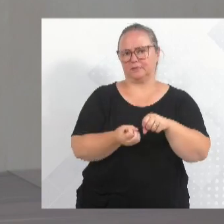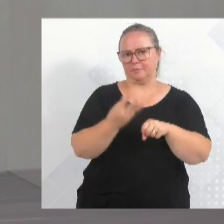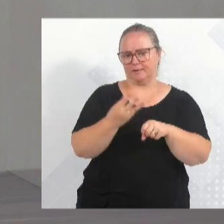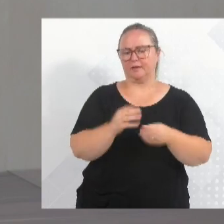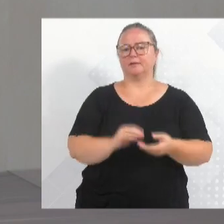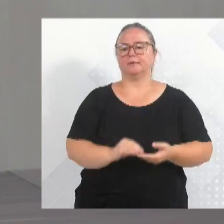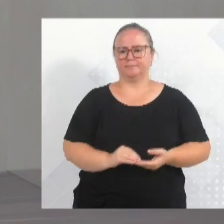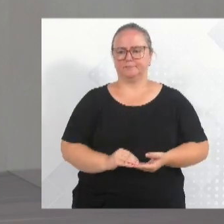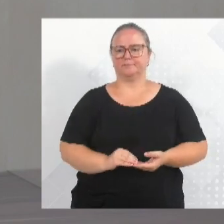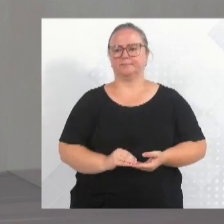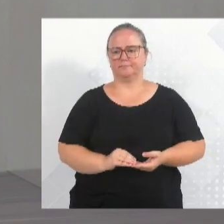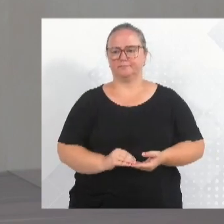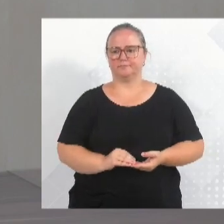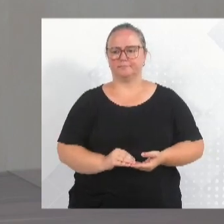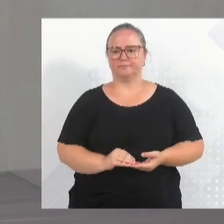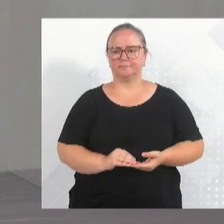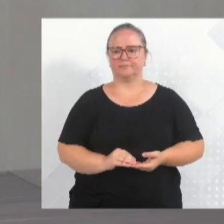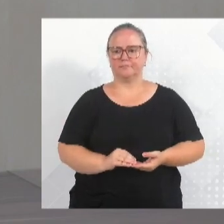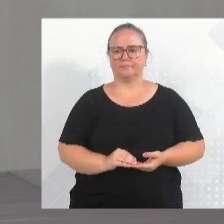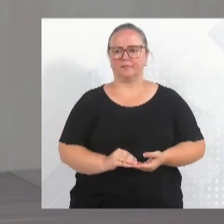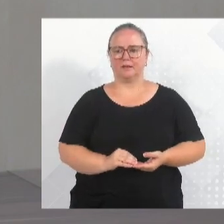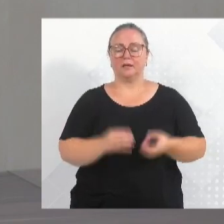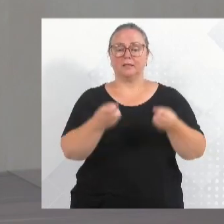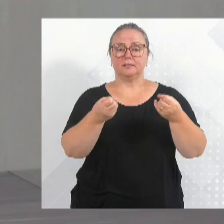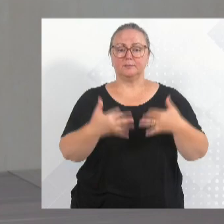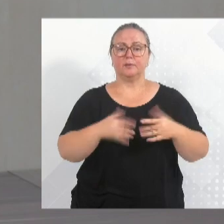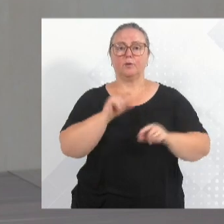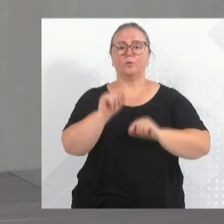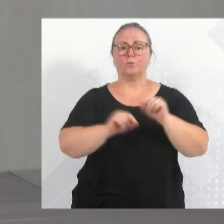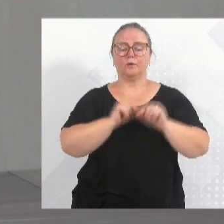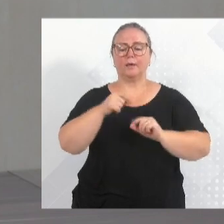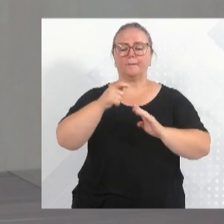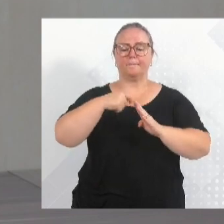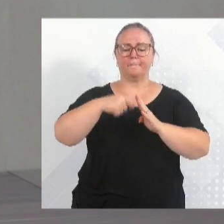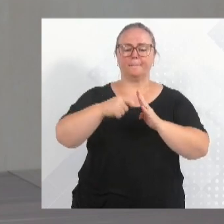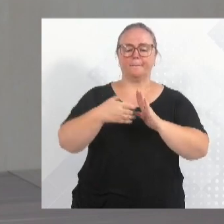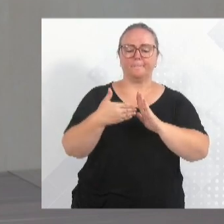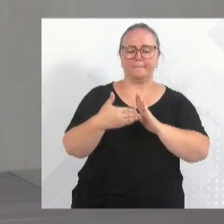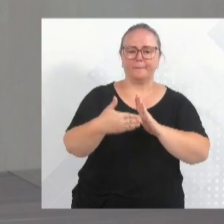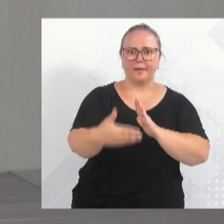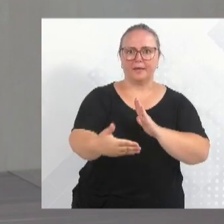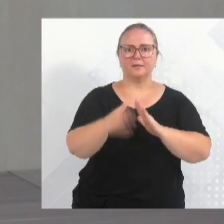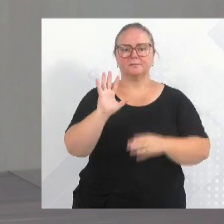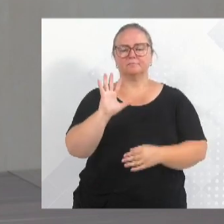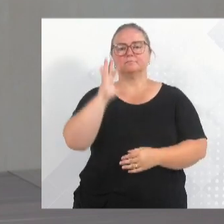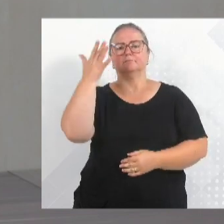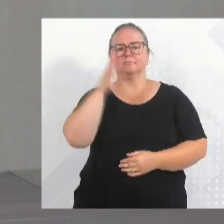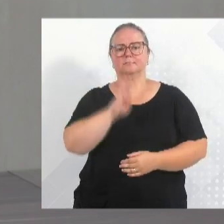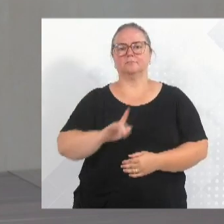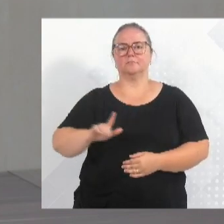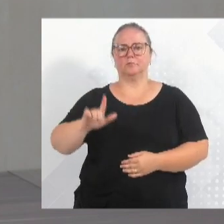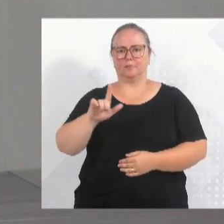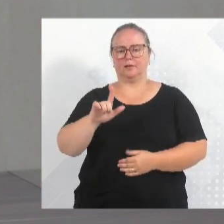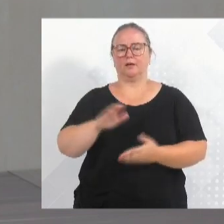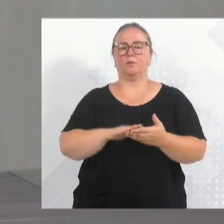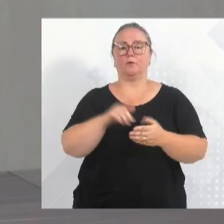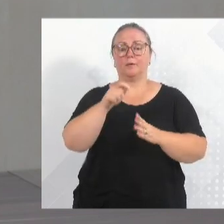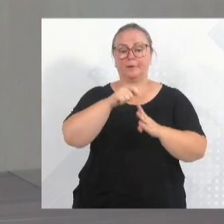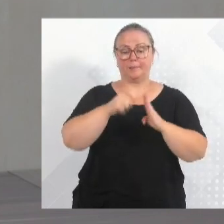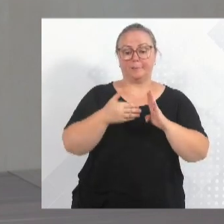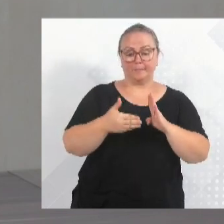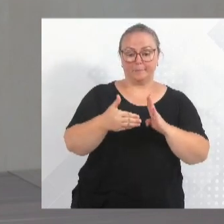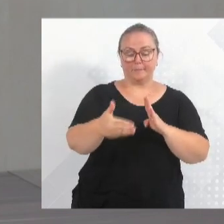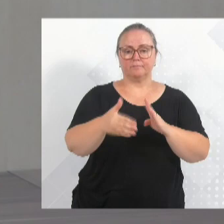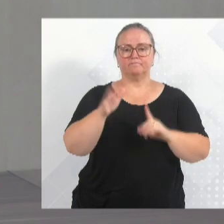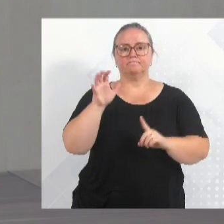que vai acontecer nos próximos meses na nossa cidade, meses esses que vão influenciar nos próximos 30 anos